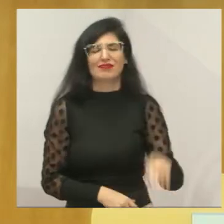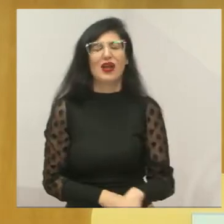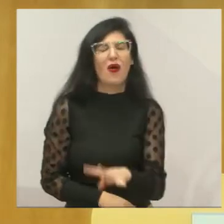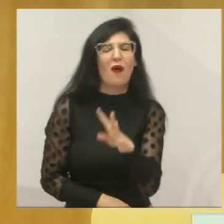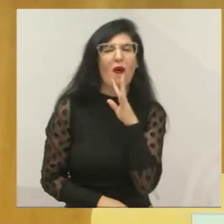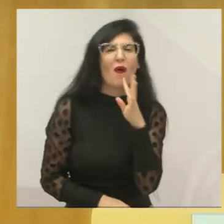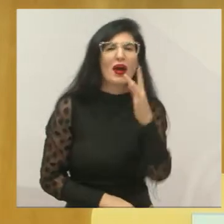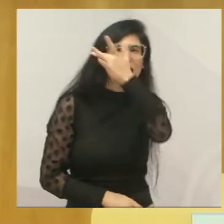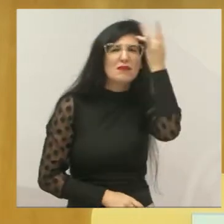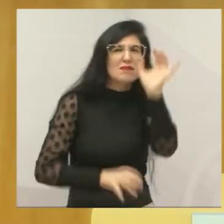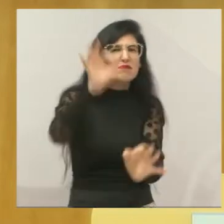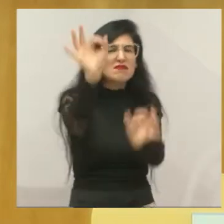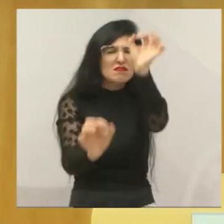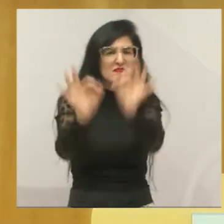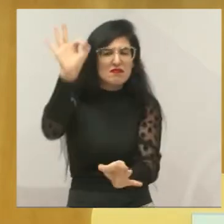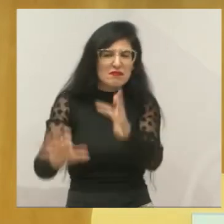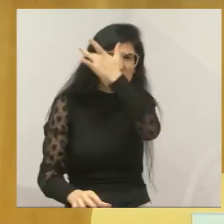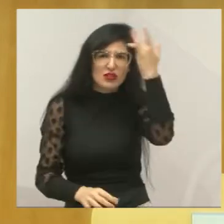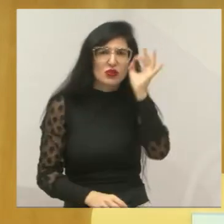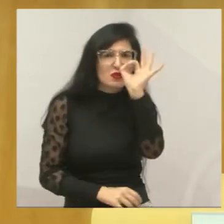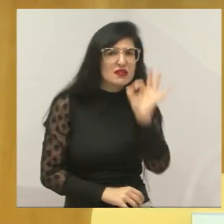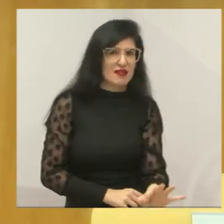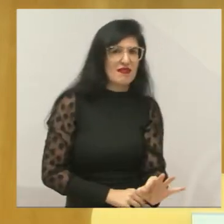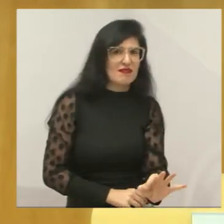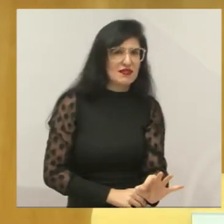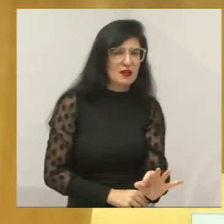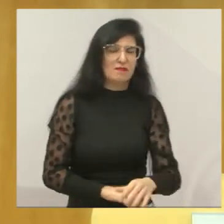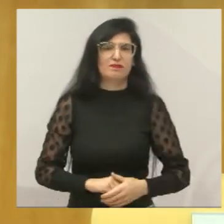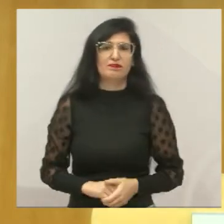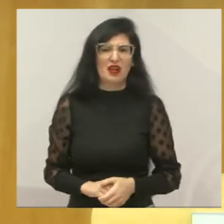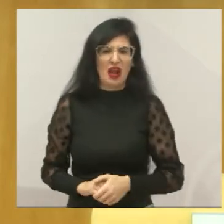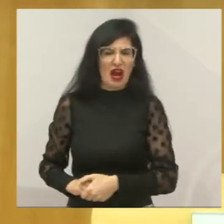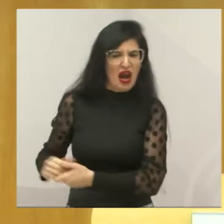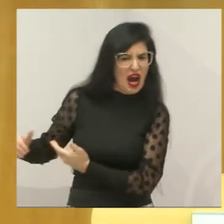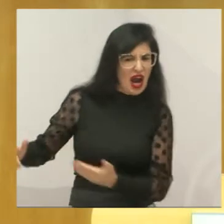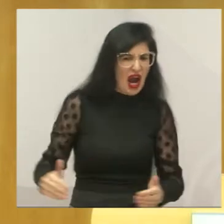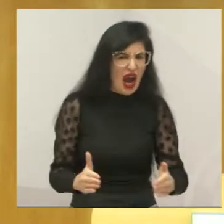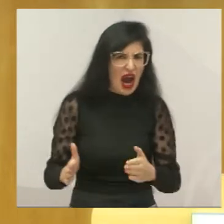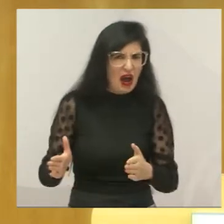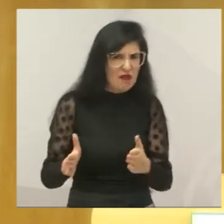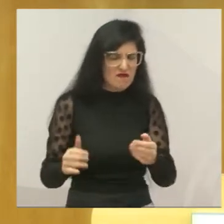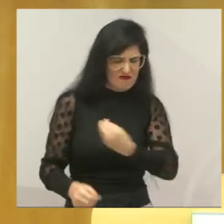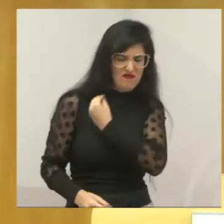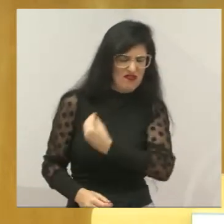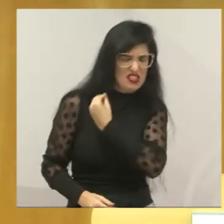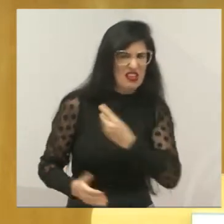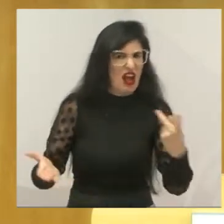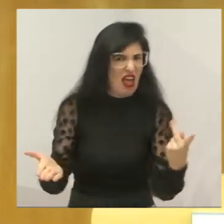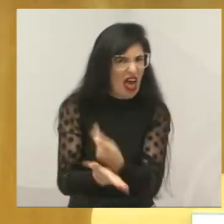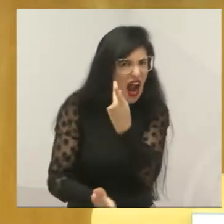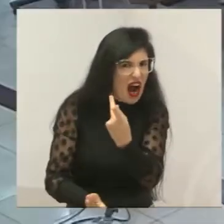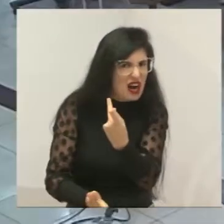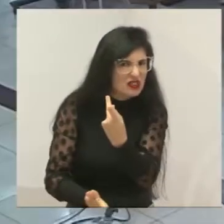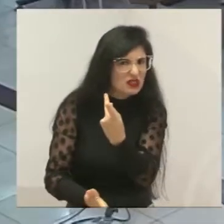o caminho dos maus conduz à perdição. Amém.